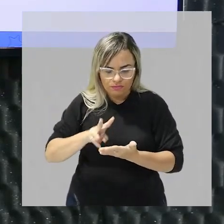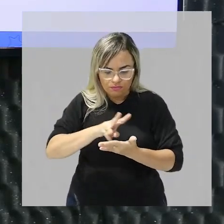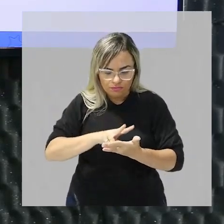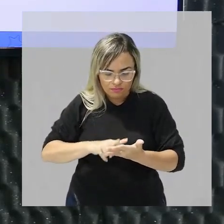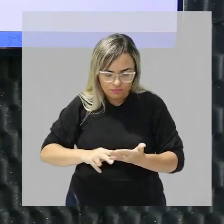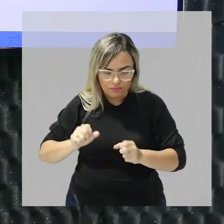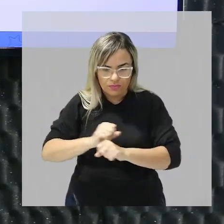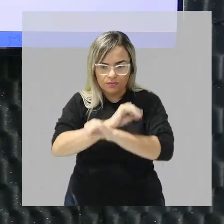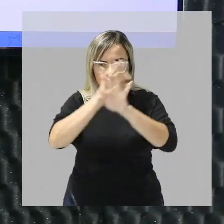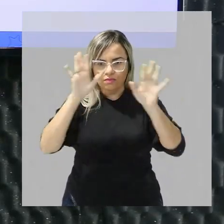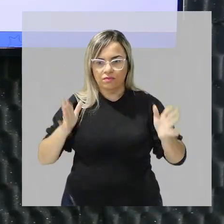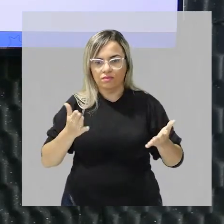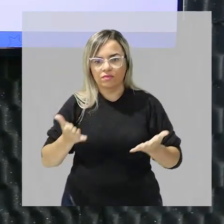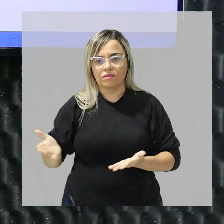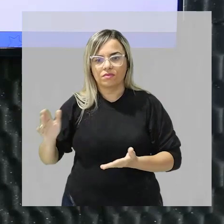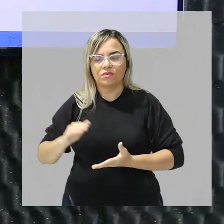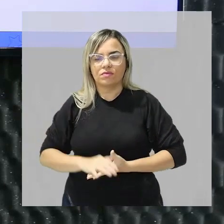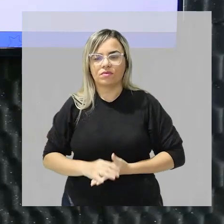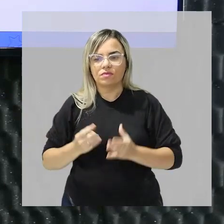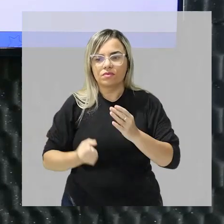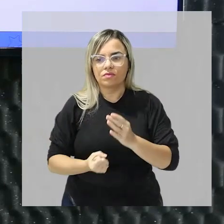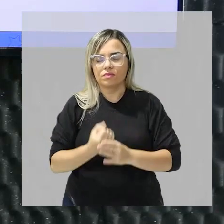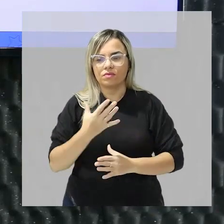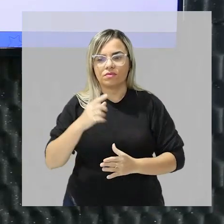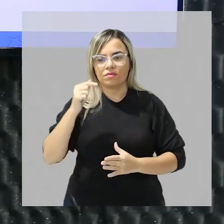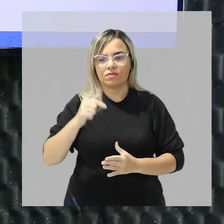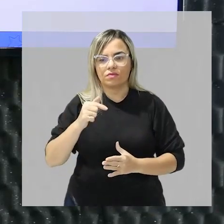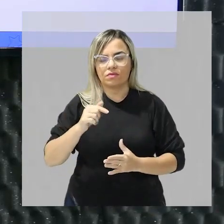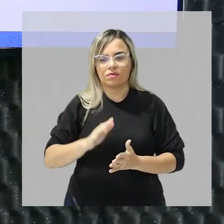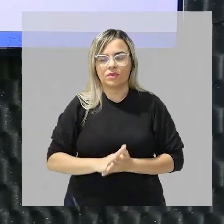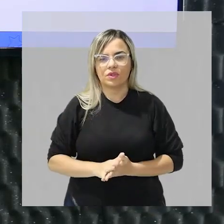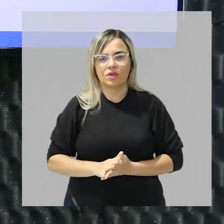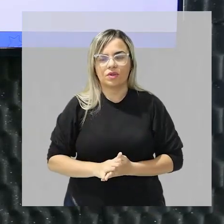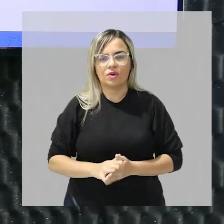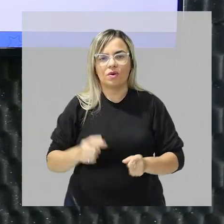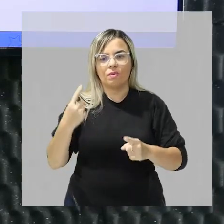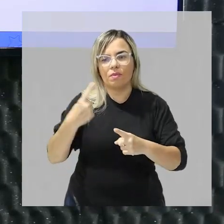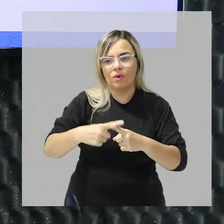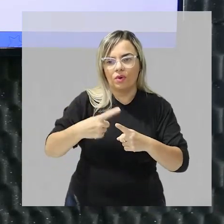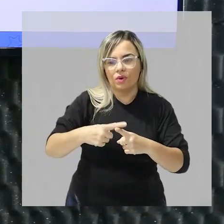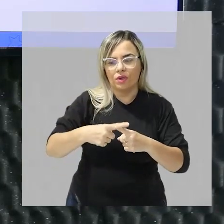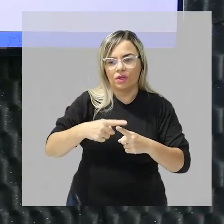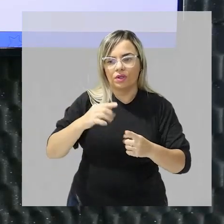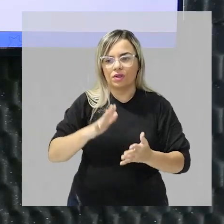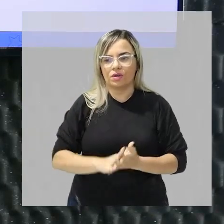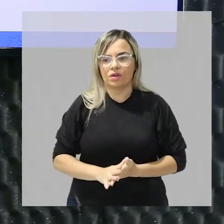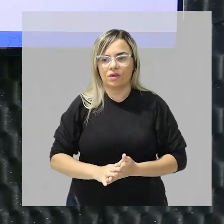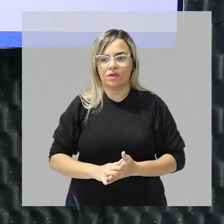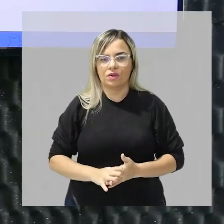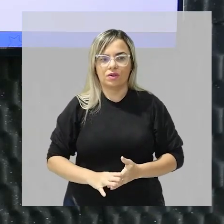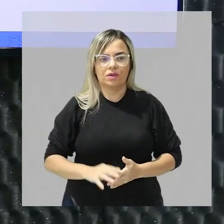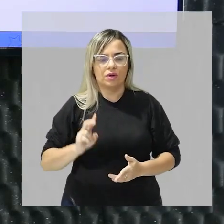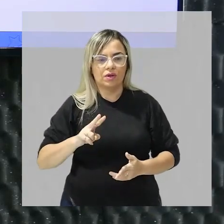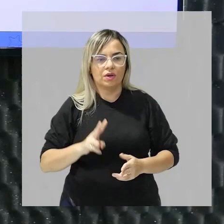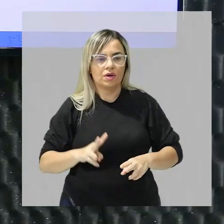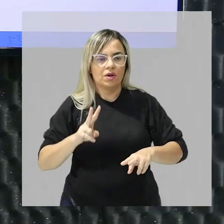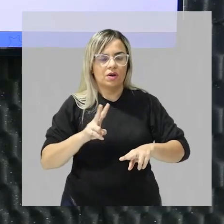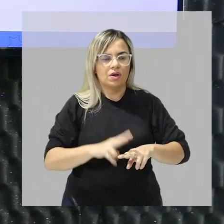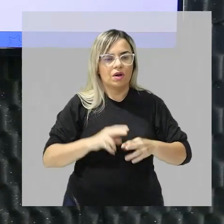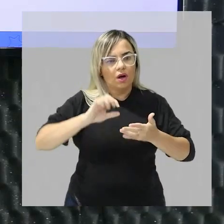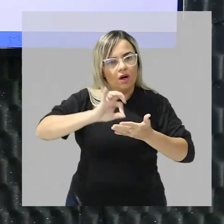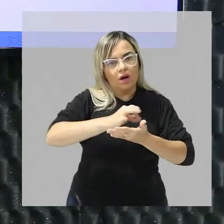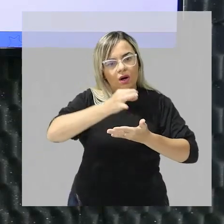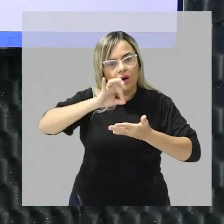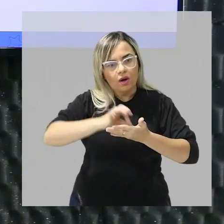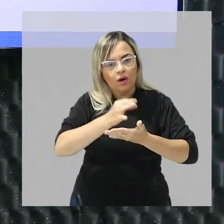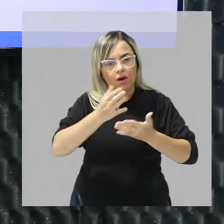esclarecer. Então, olha só. O estopim, a causa imediata, foi a prisão da costureira Rosa Parks, está